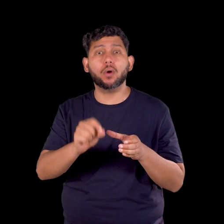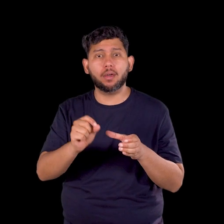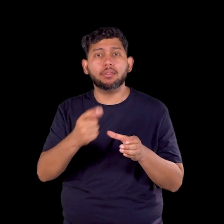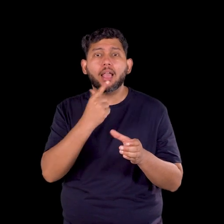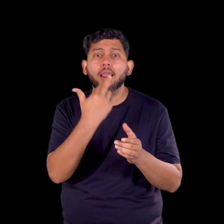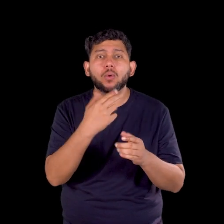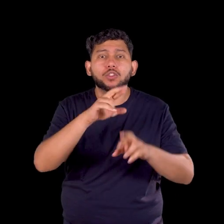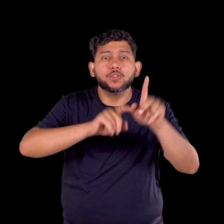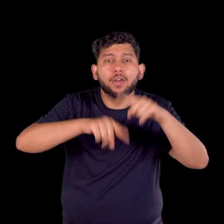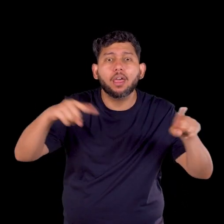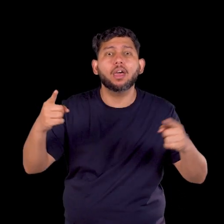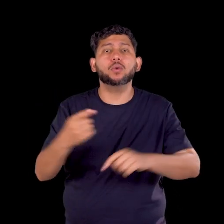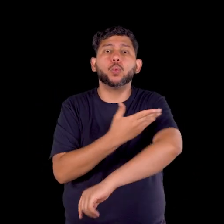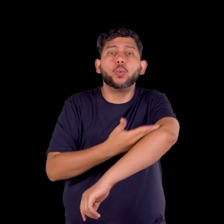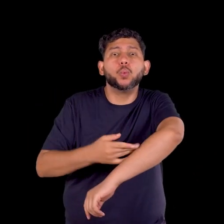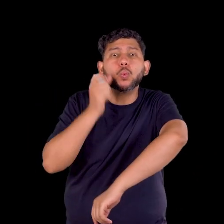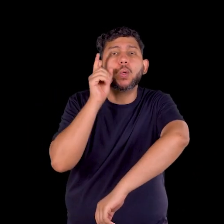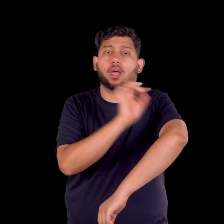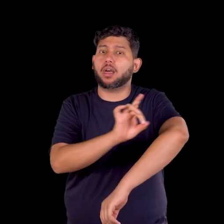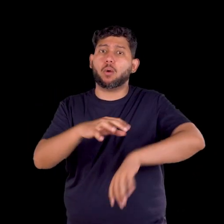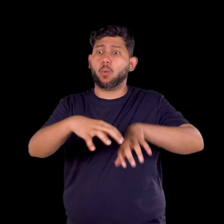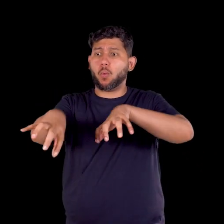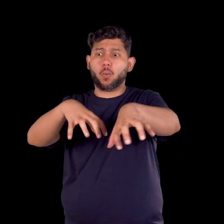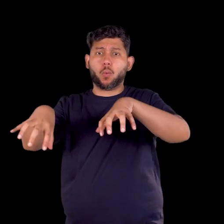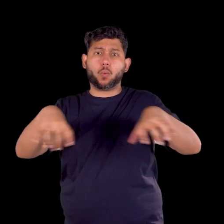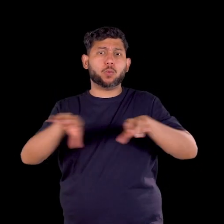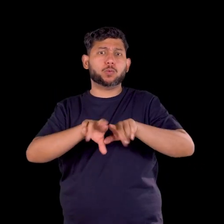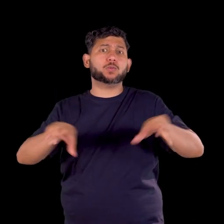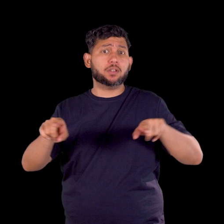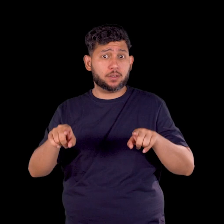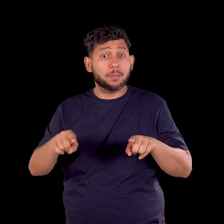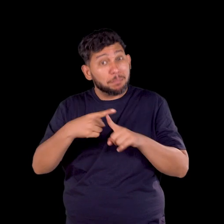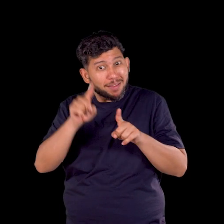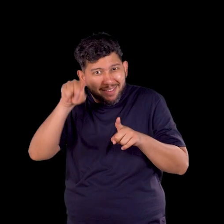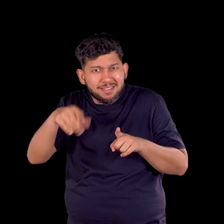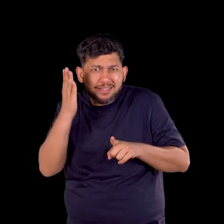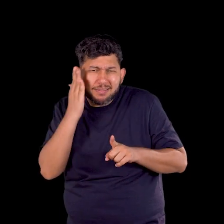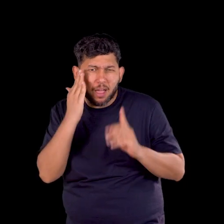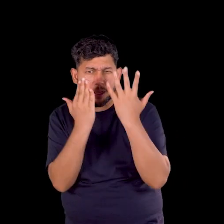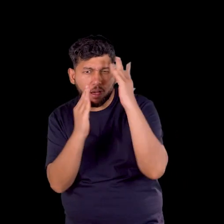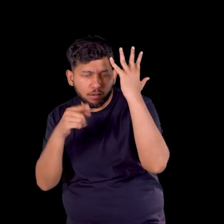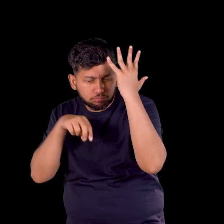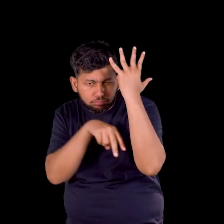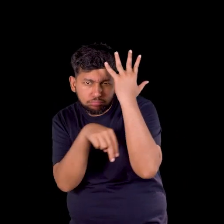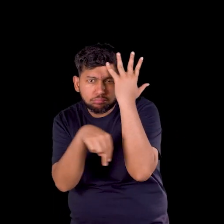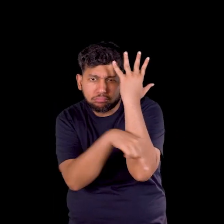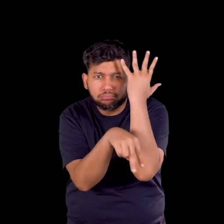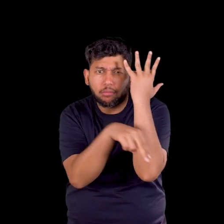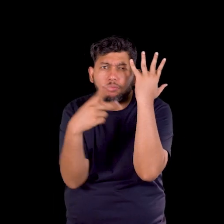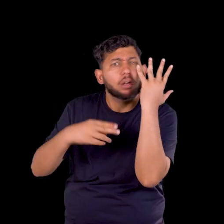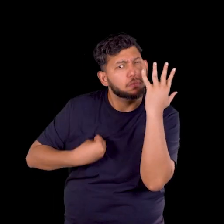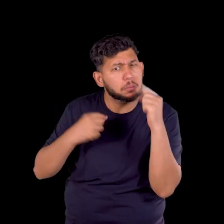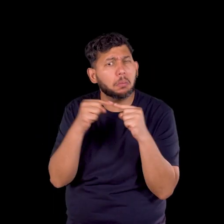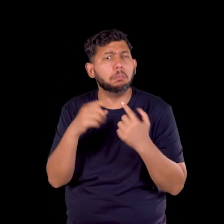de línguas e costumes, quase sempre fazendo uso de vasta rede de trilhas, que atendia muito bem suas necessidades,